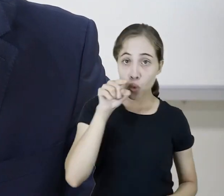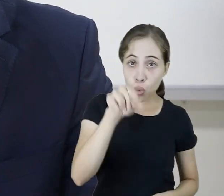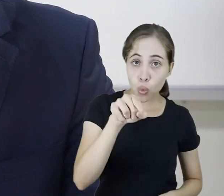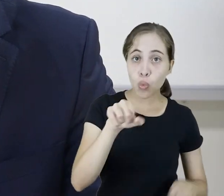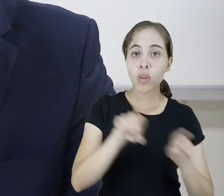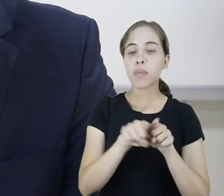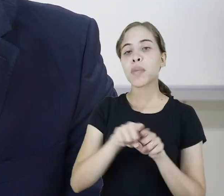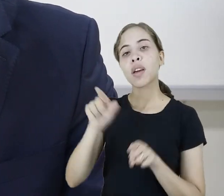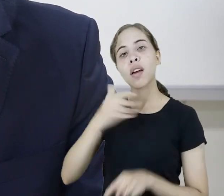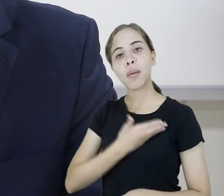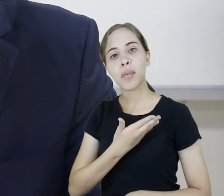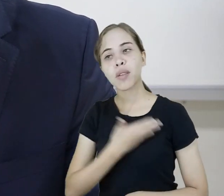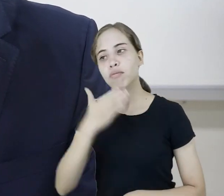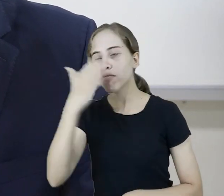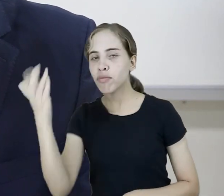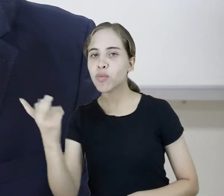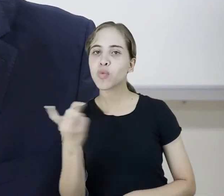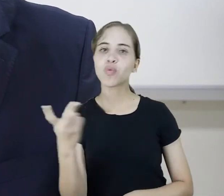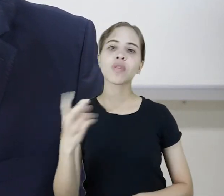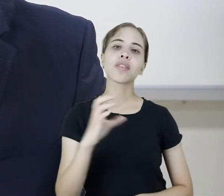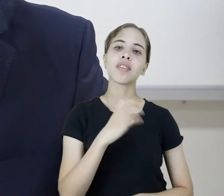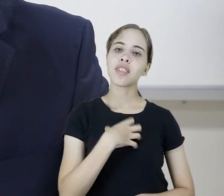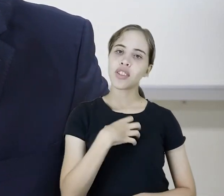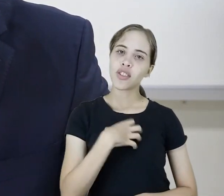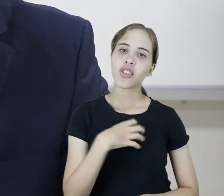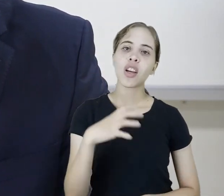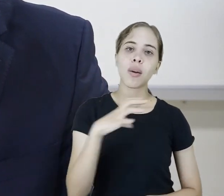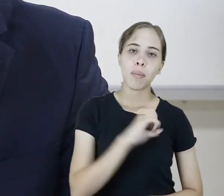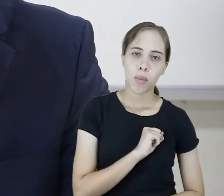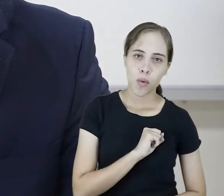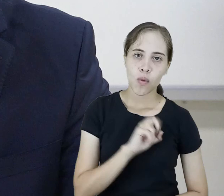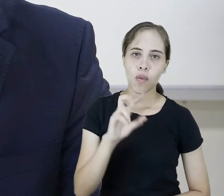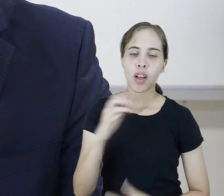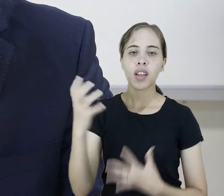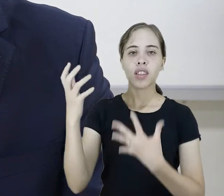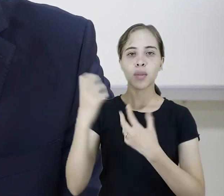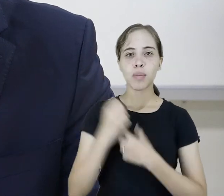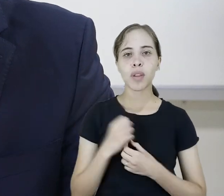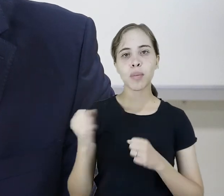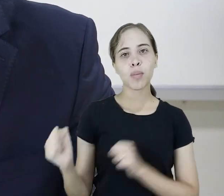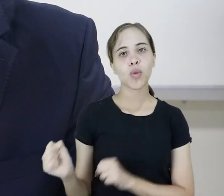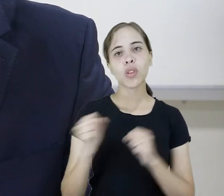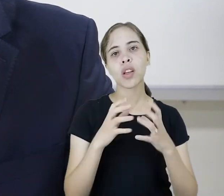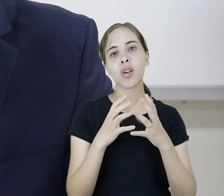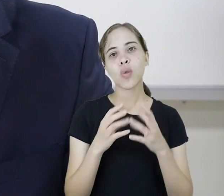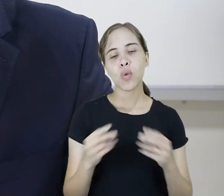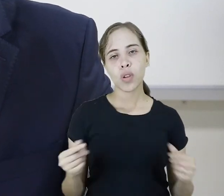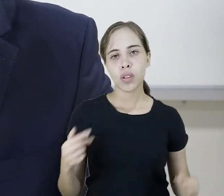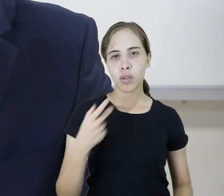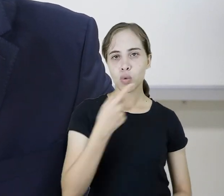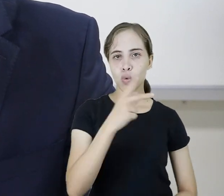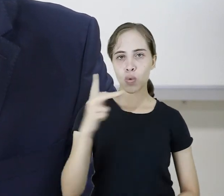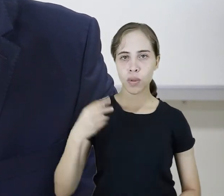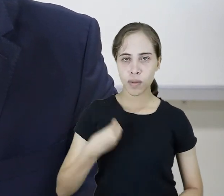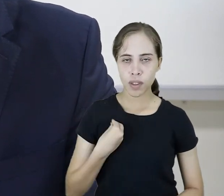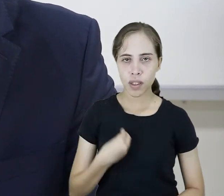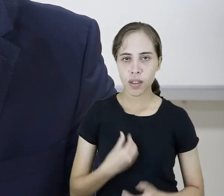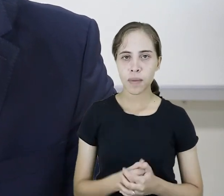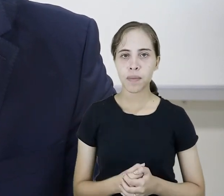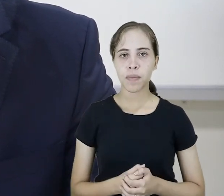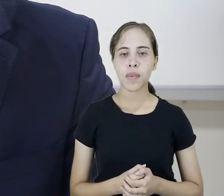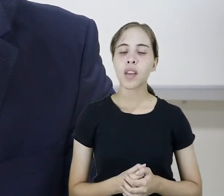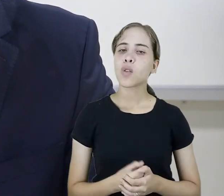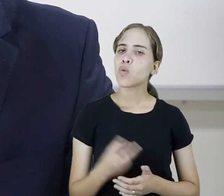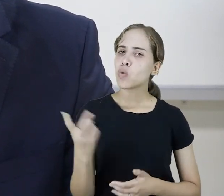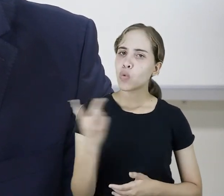eles, sentirão seu amor e receberão seu poder de cura em sua vida.